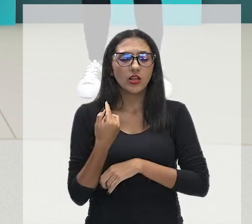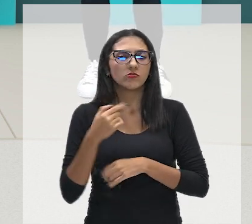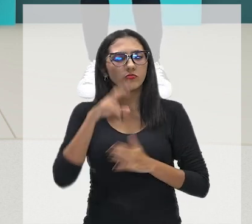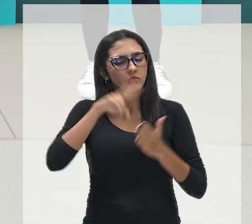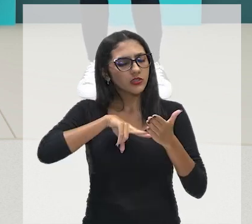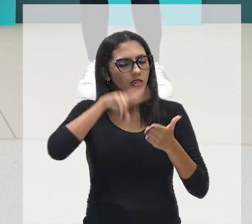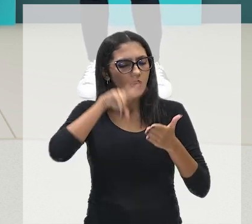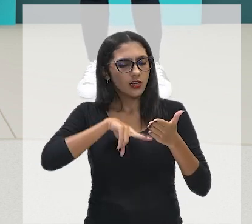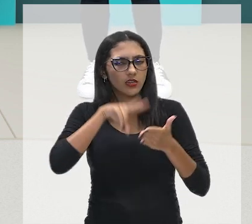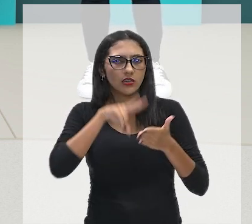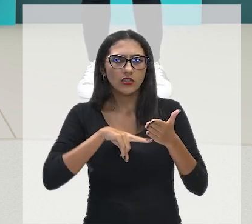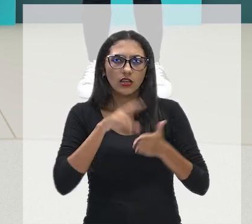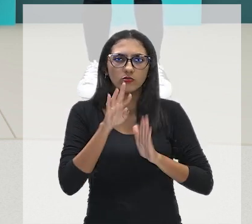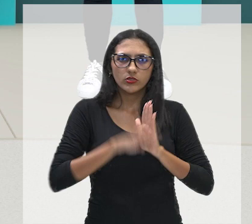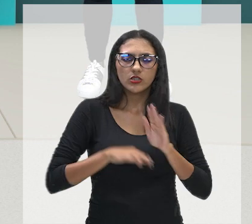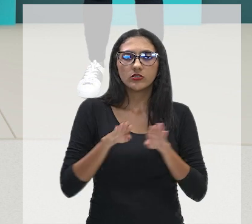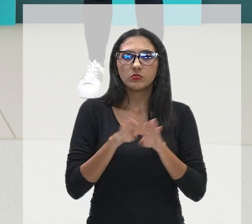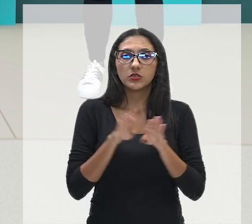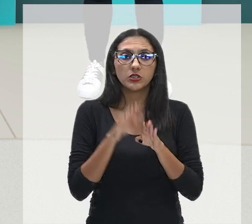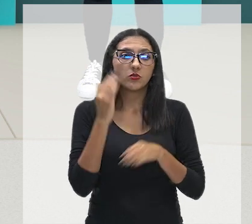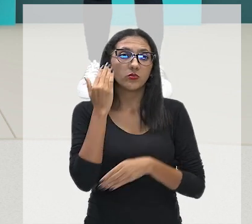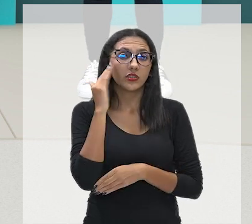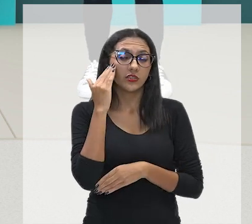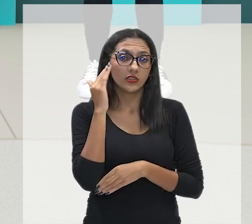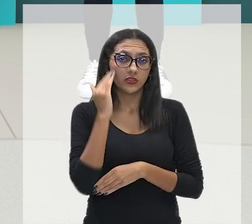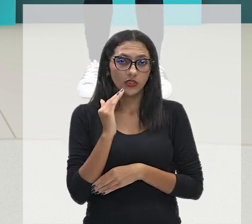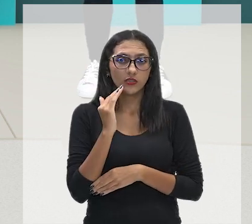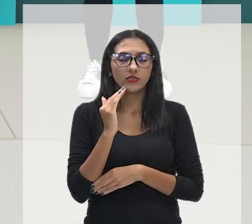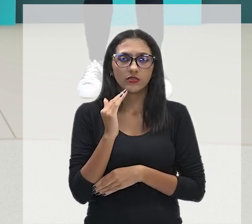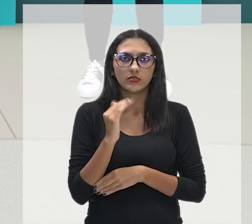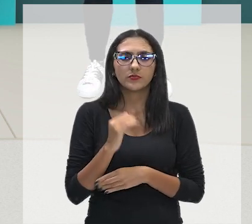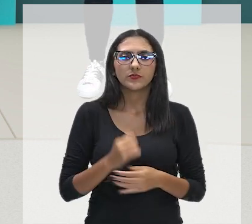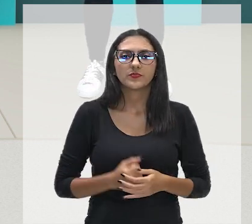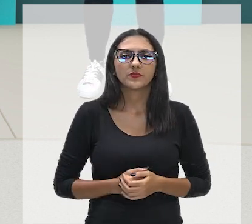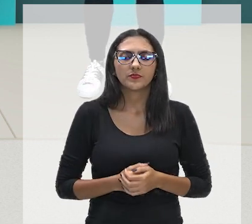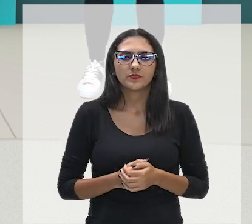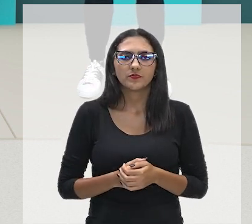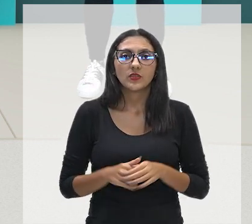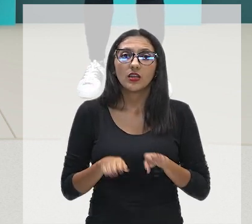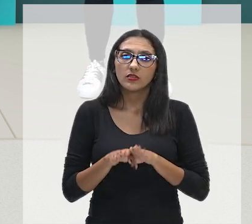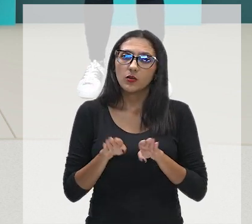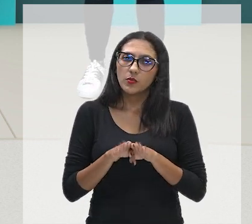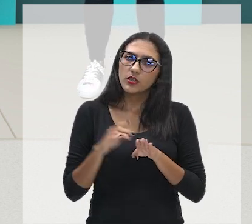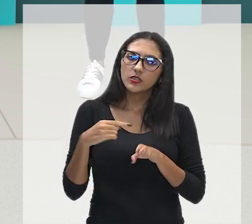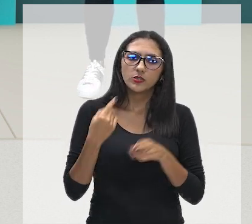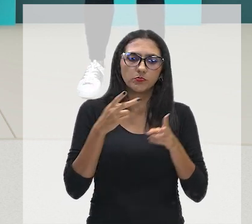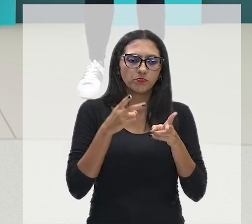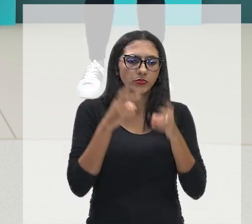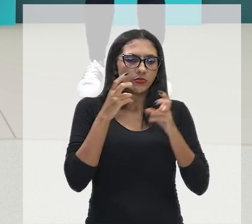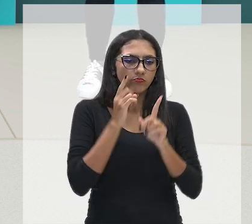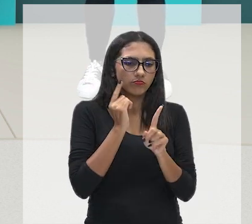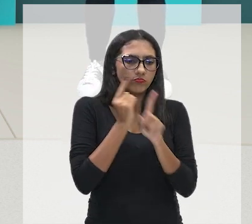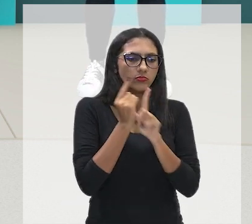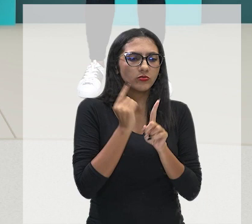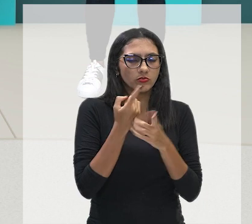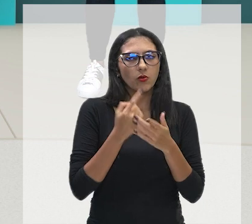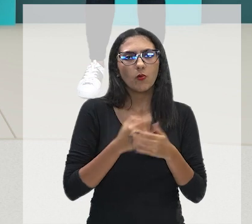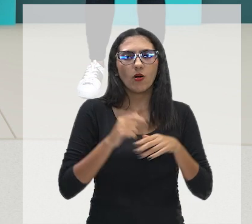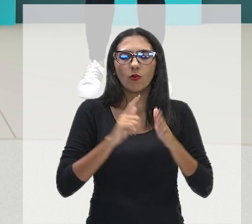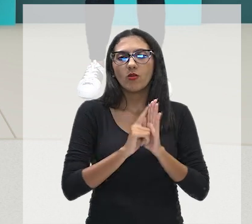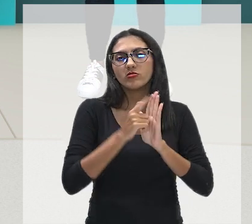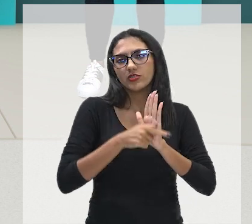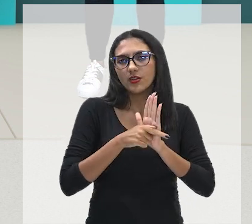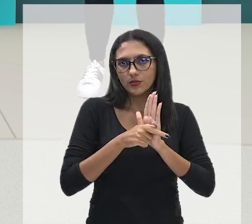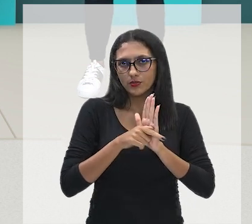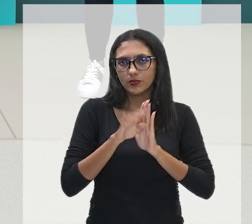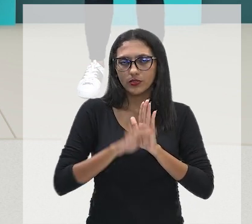da interpretação textual e também que nos ajudam a identificar o gênero textual